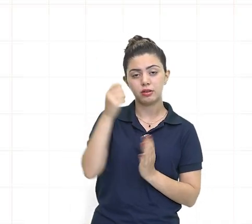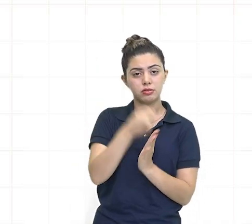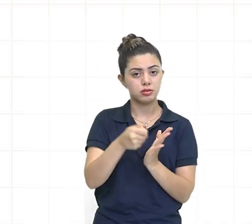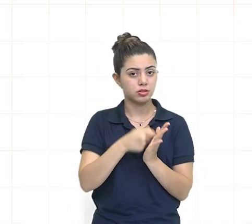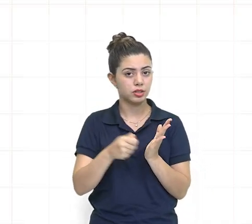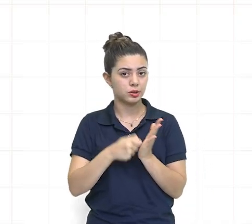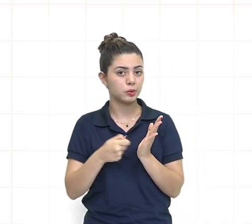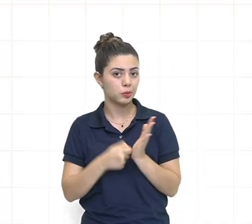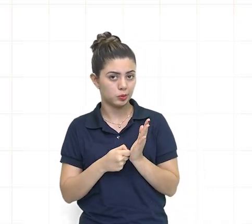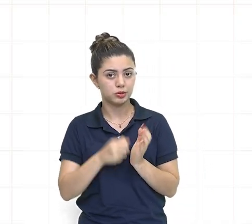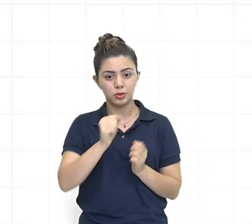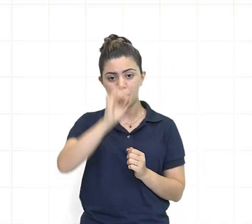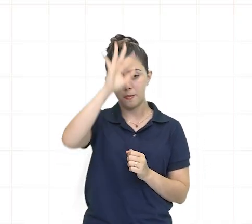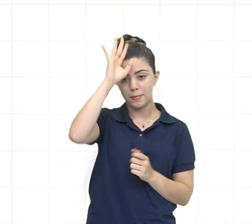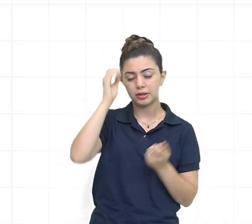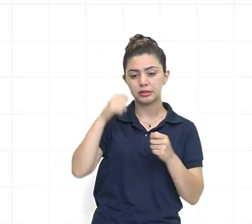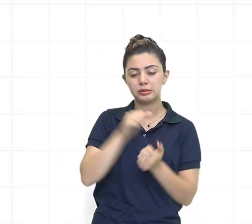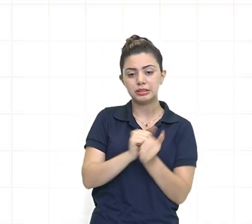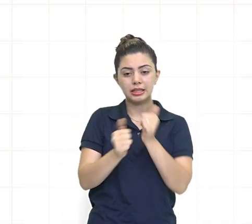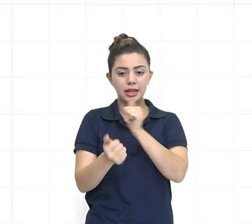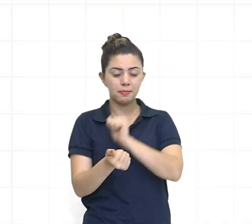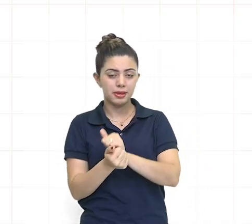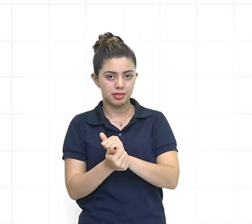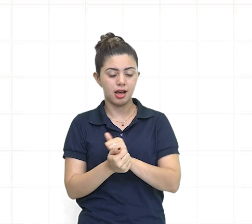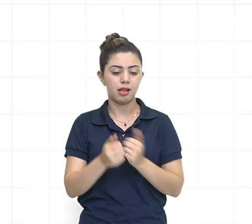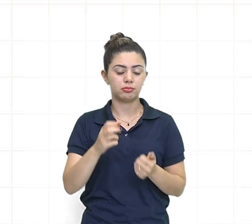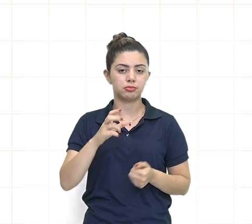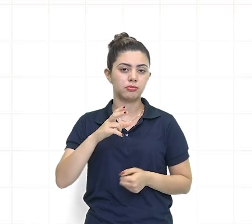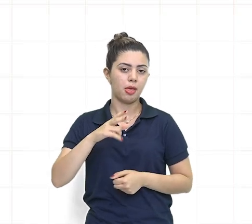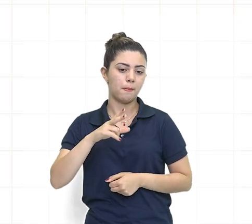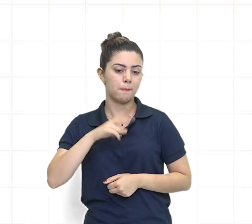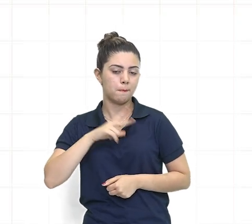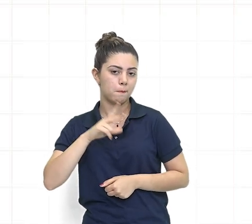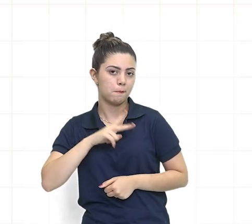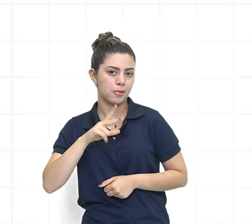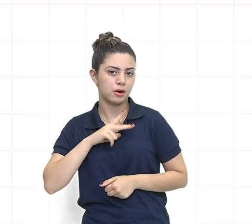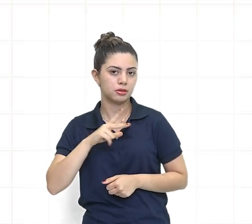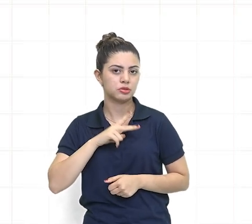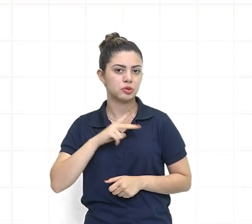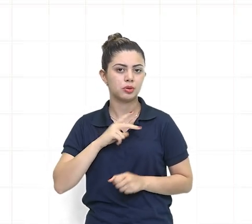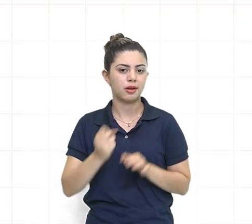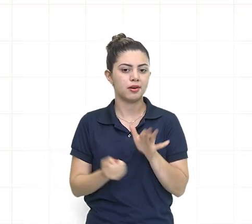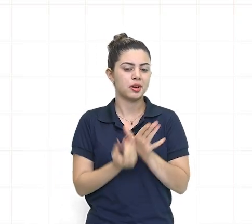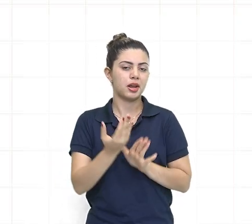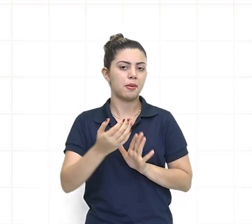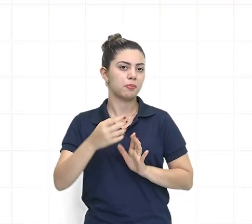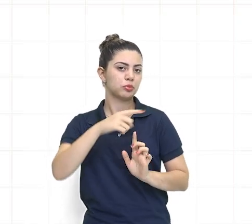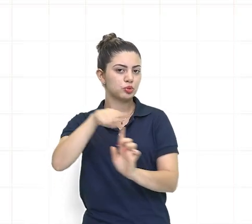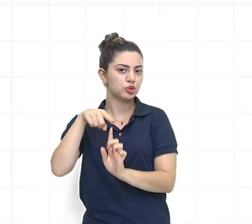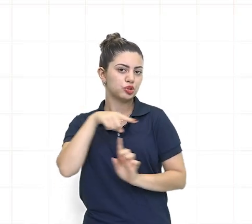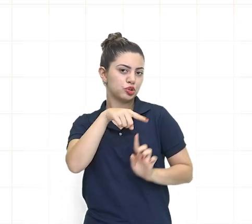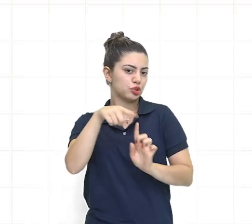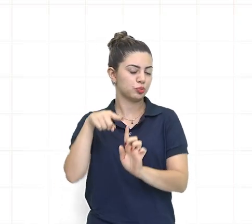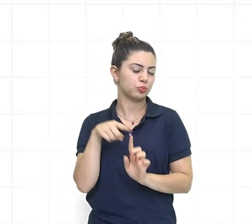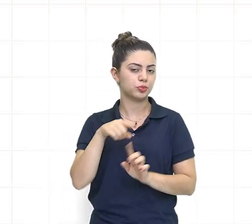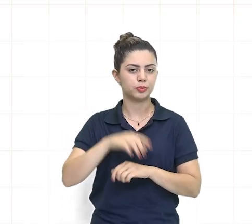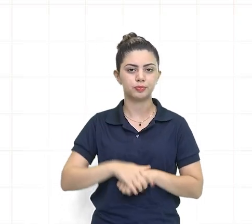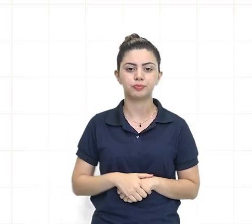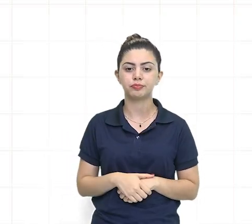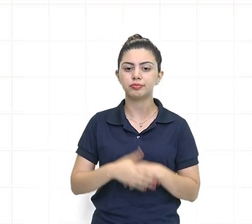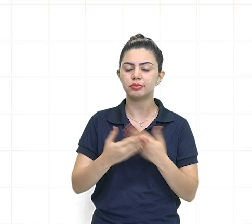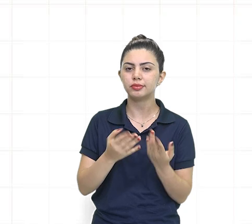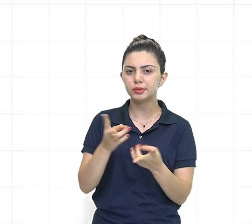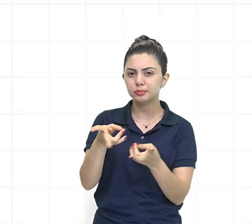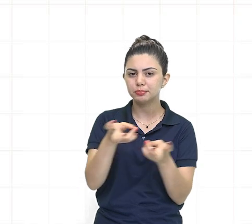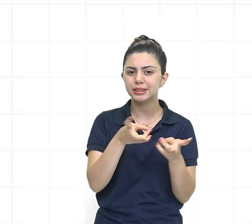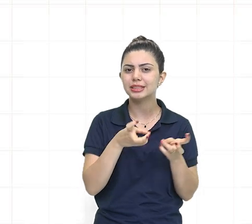os adaptaram aos seus próprios propósitos e criaram, então, o seu próprio estilo, não é mesmo? Então, veja aí a